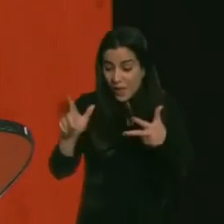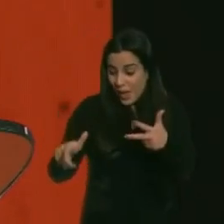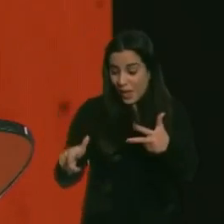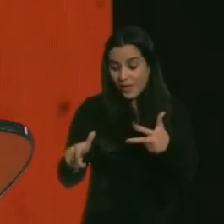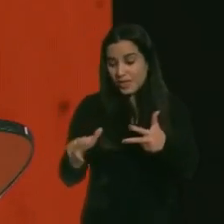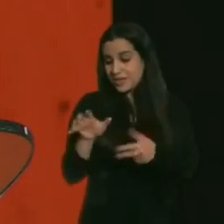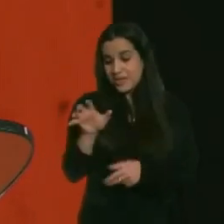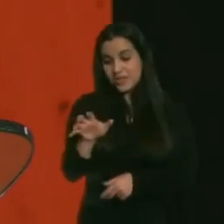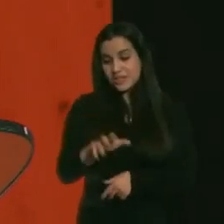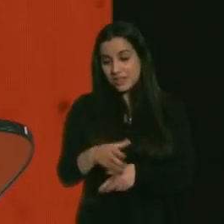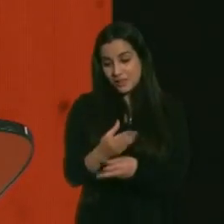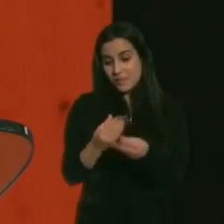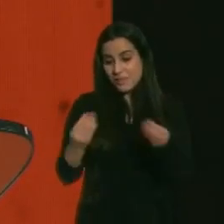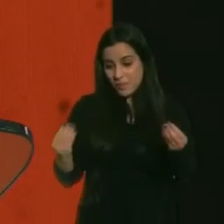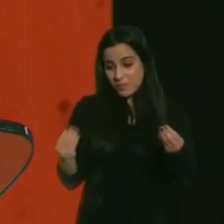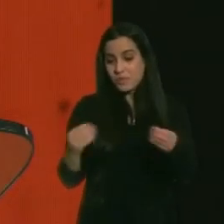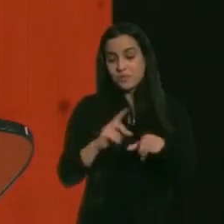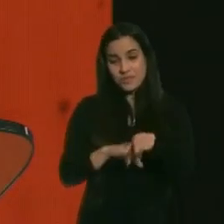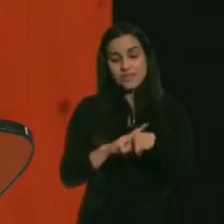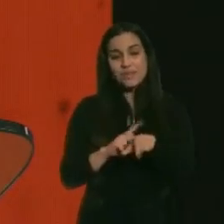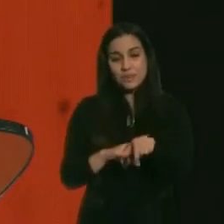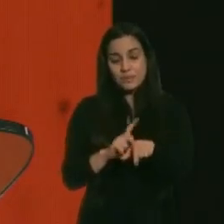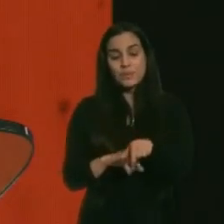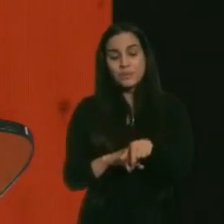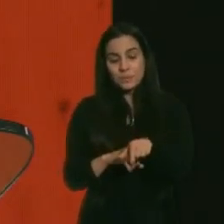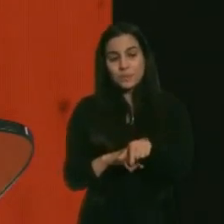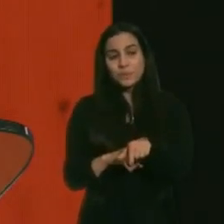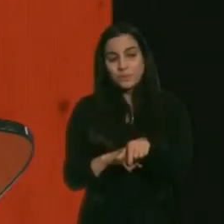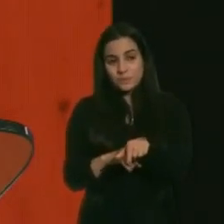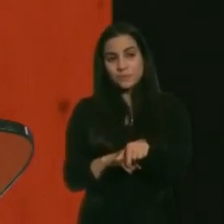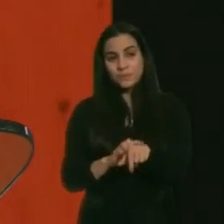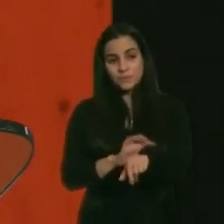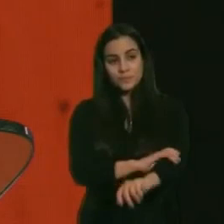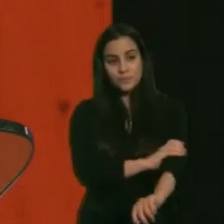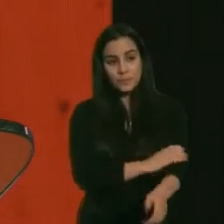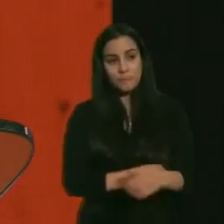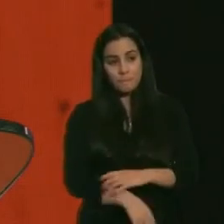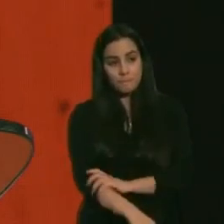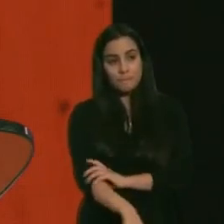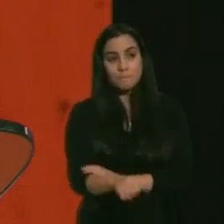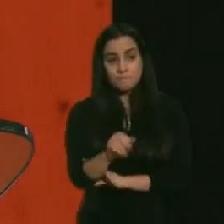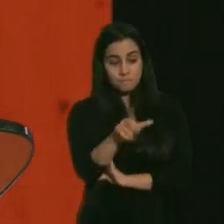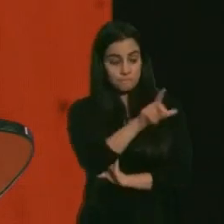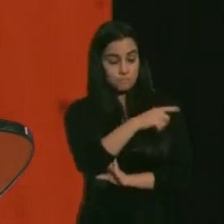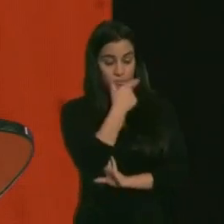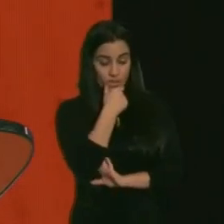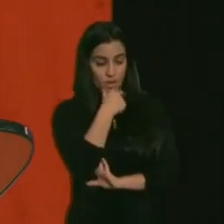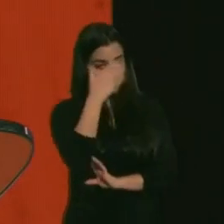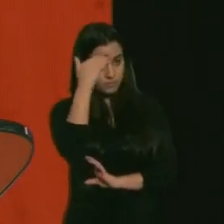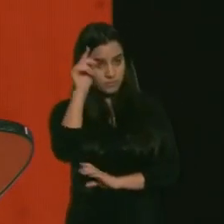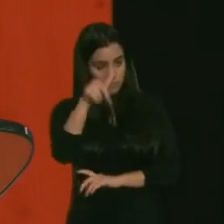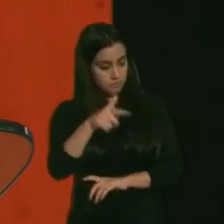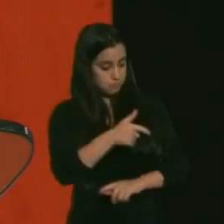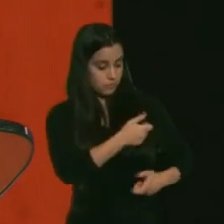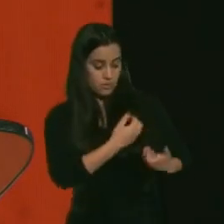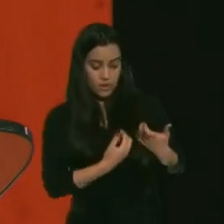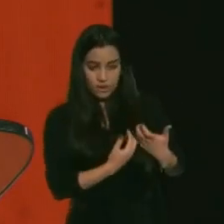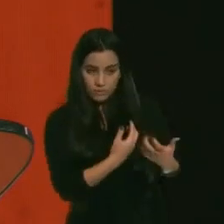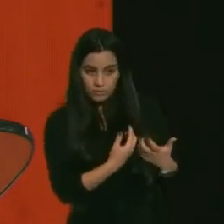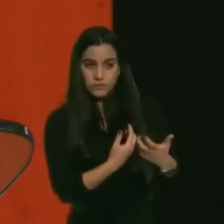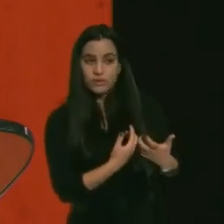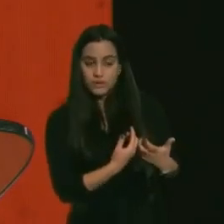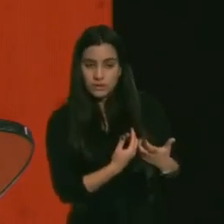assim por muito mais tempo. Esse homem que se torna um grande avivalista no seu